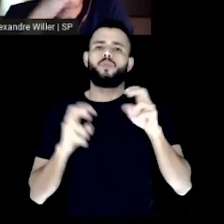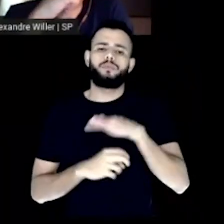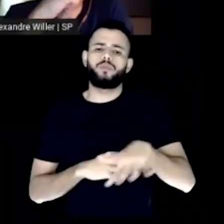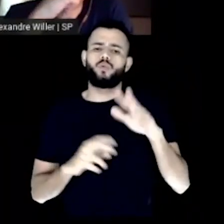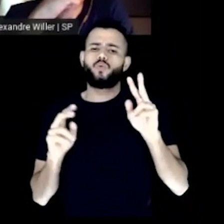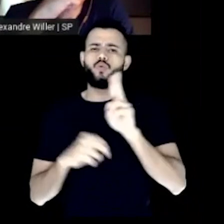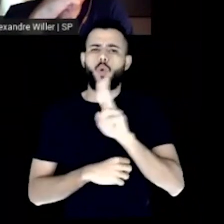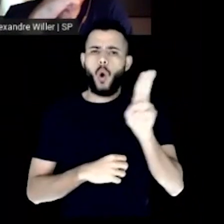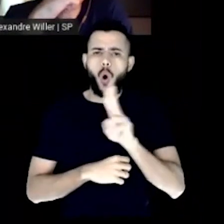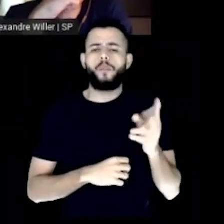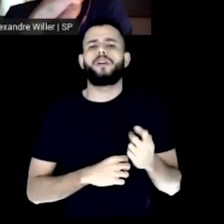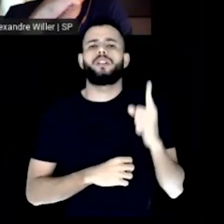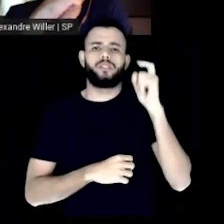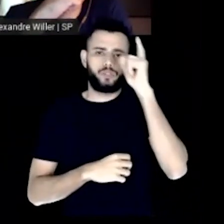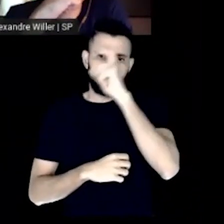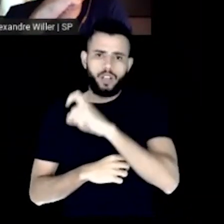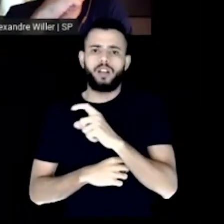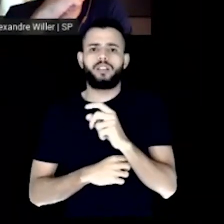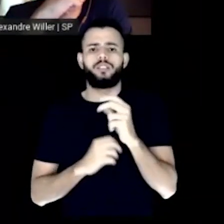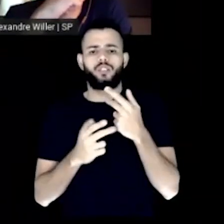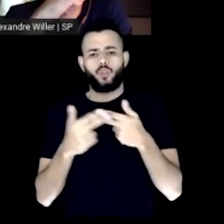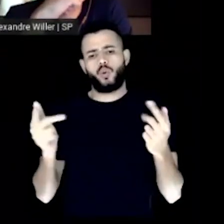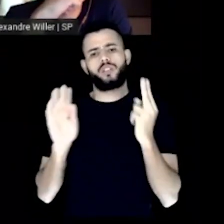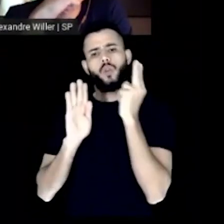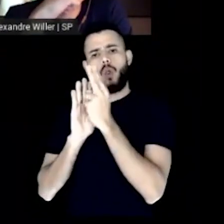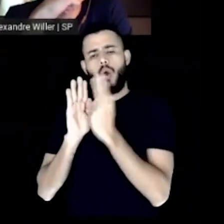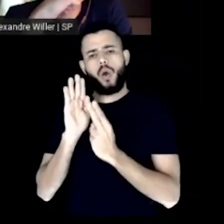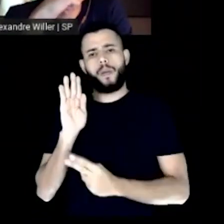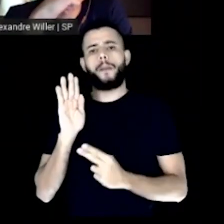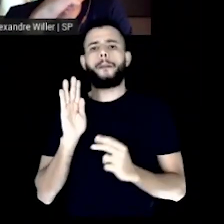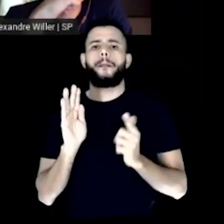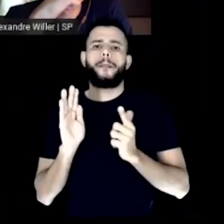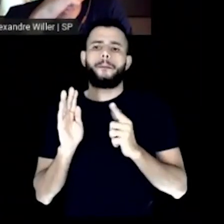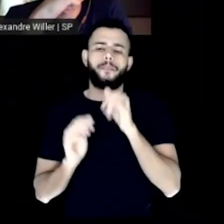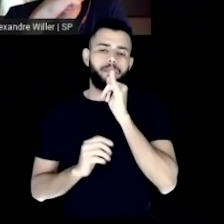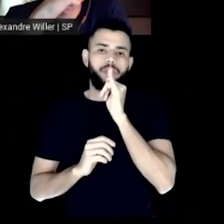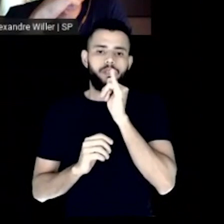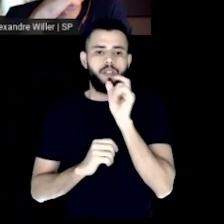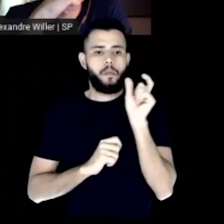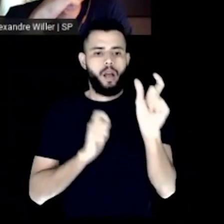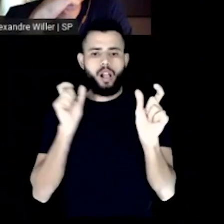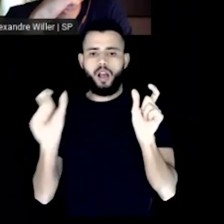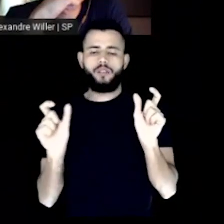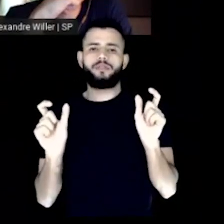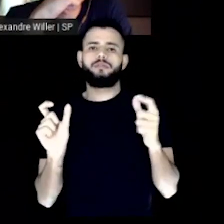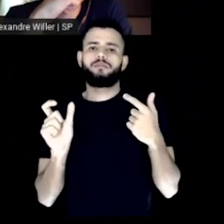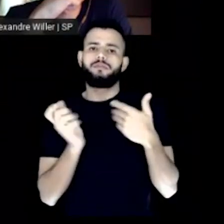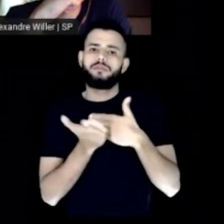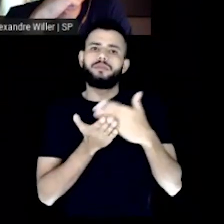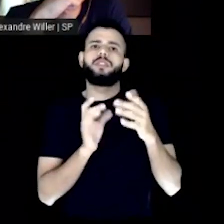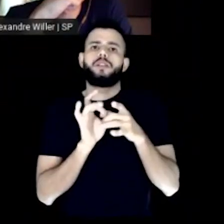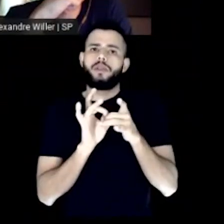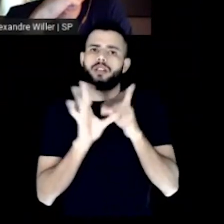dessa questão do nome, né, da nomeação, da dificuldade de dar o nome às coisas, o poder que uma palavra tem de encerrar,